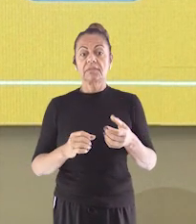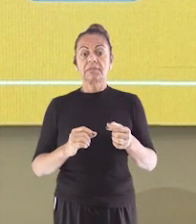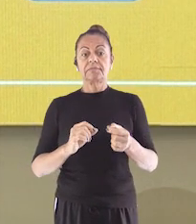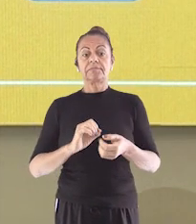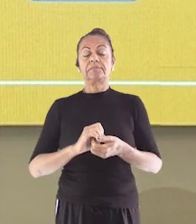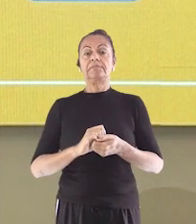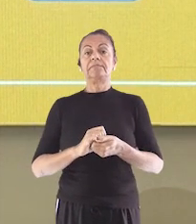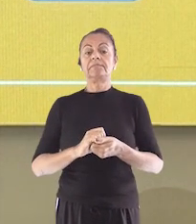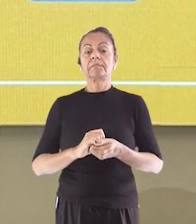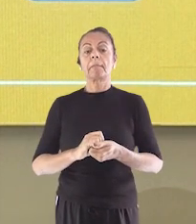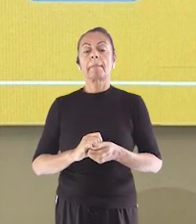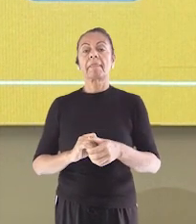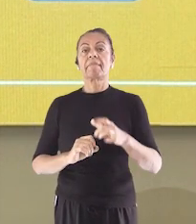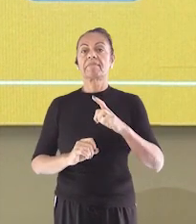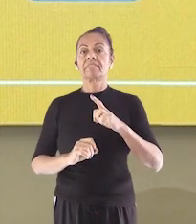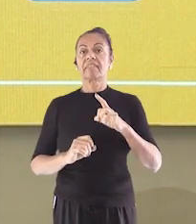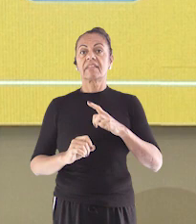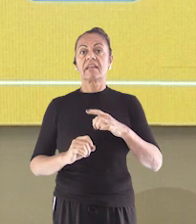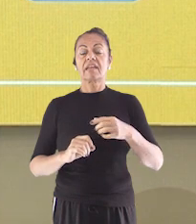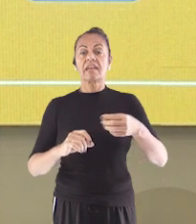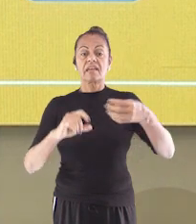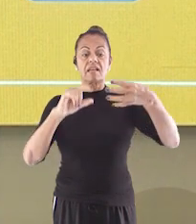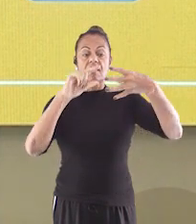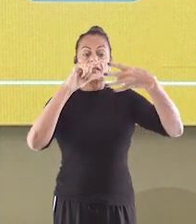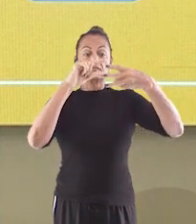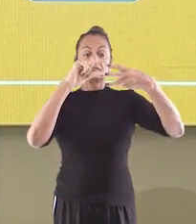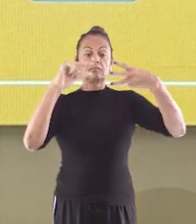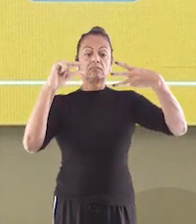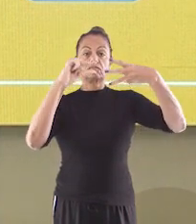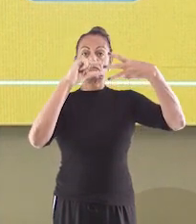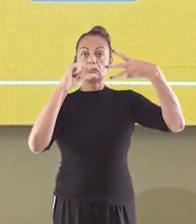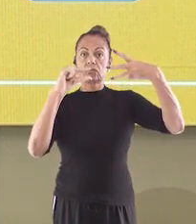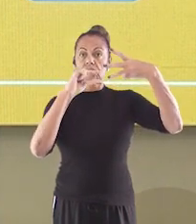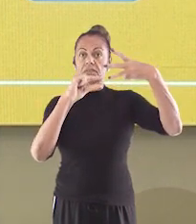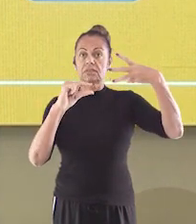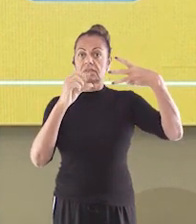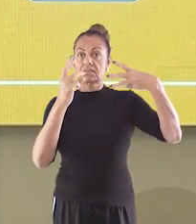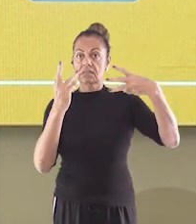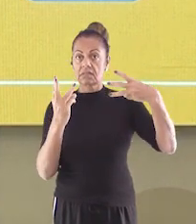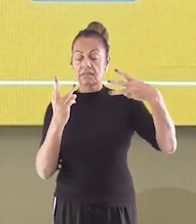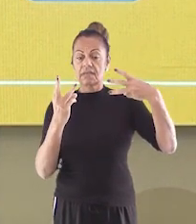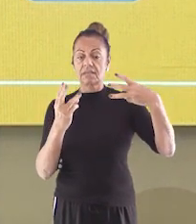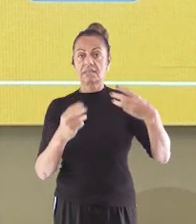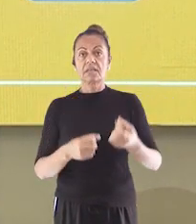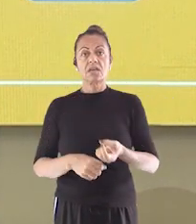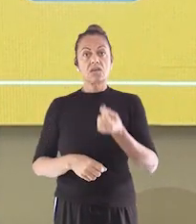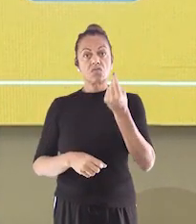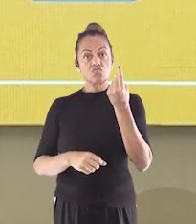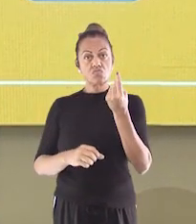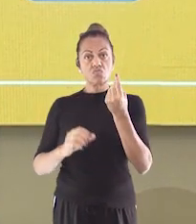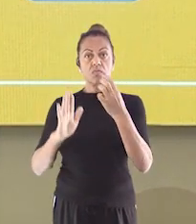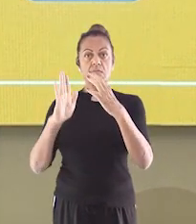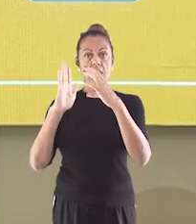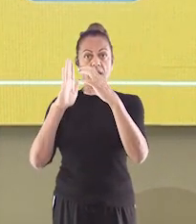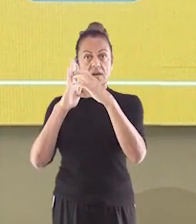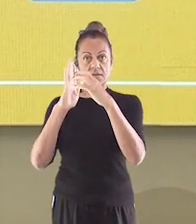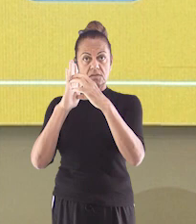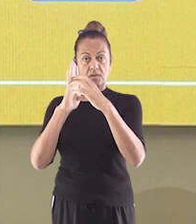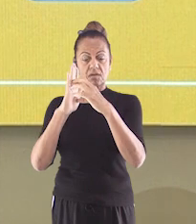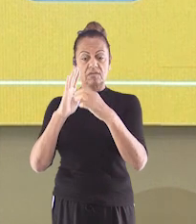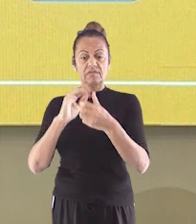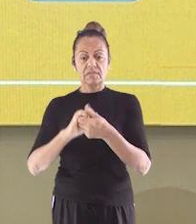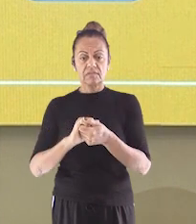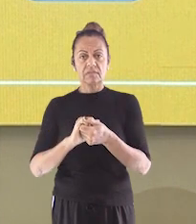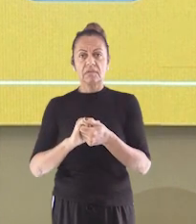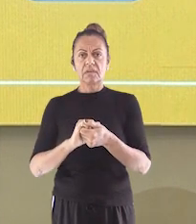de versos livres. Nós temos 3 versos, 1, 2, 3, e apenas